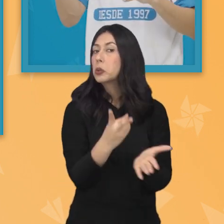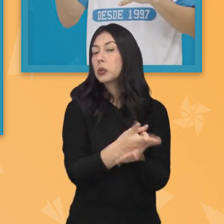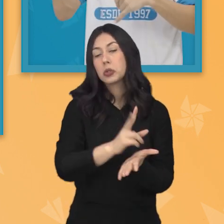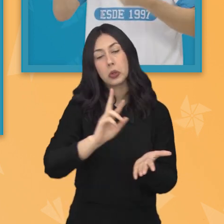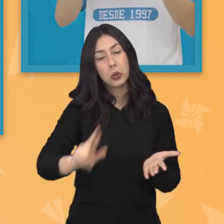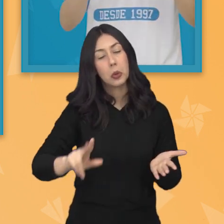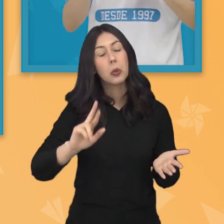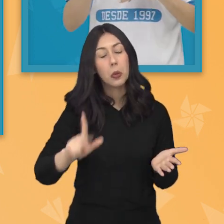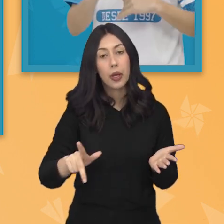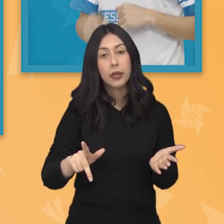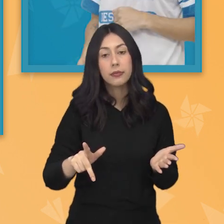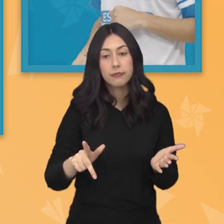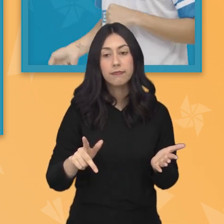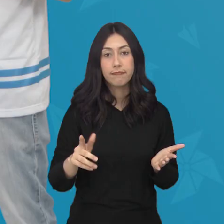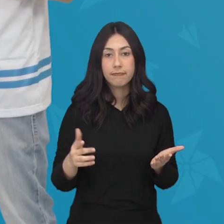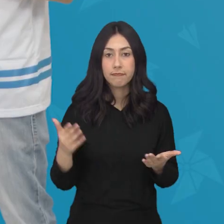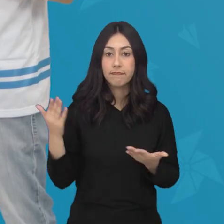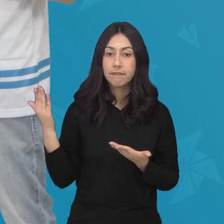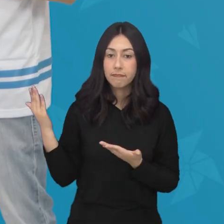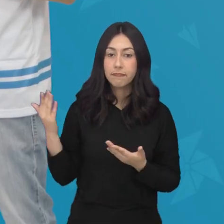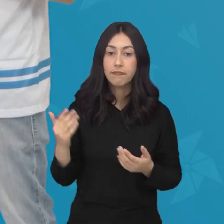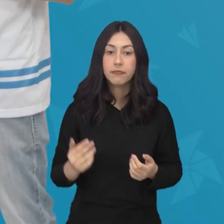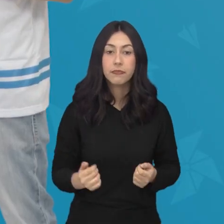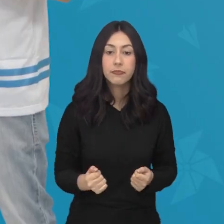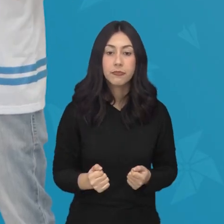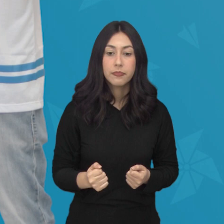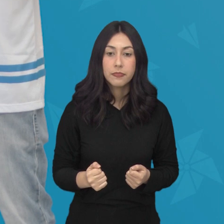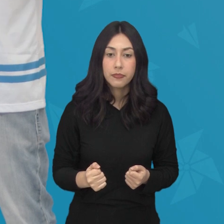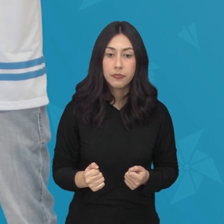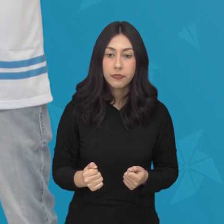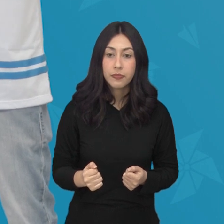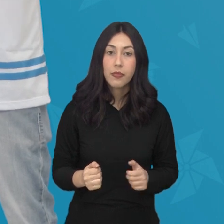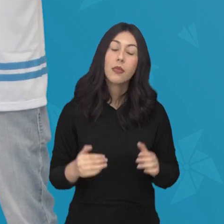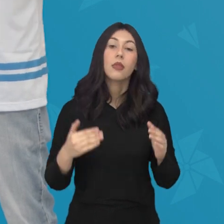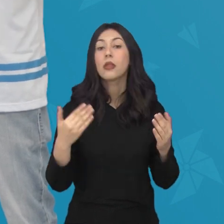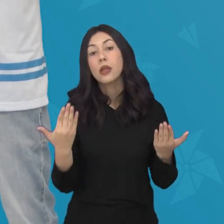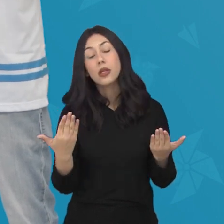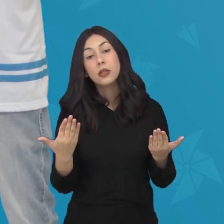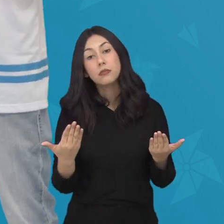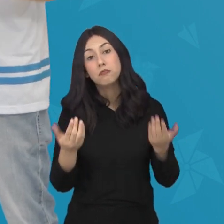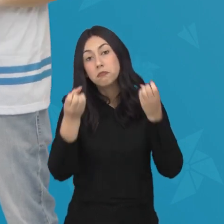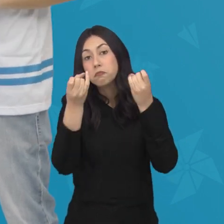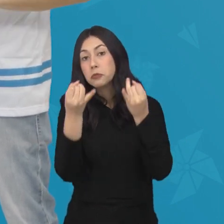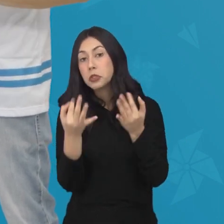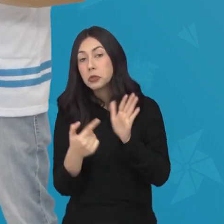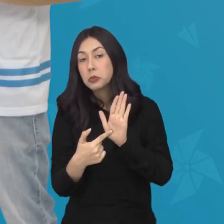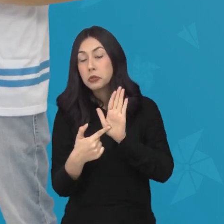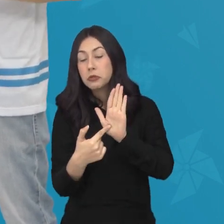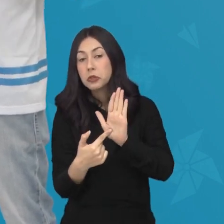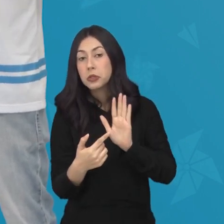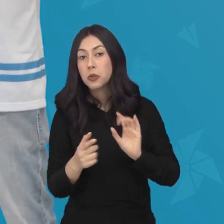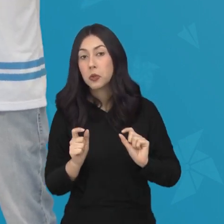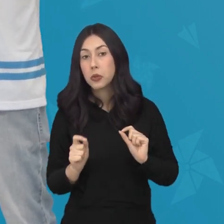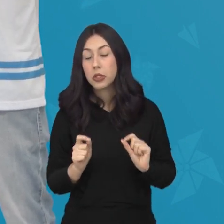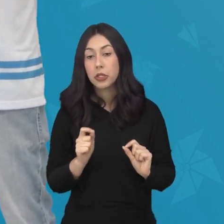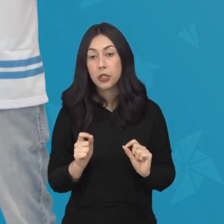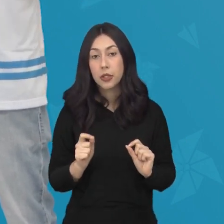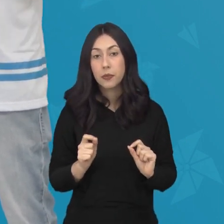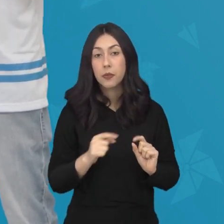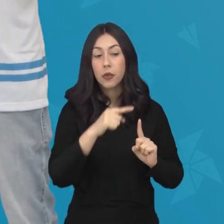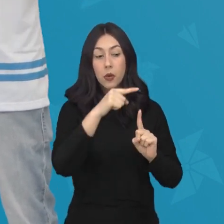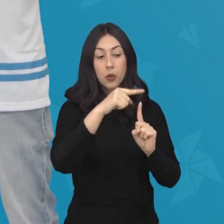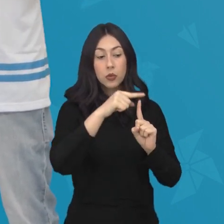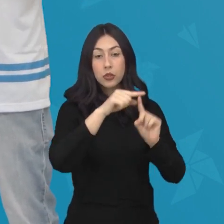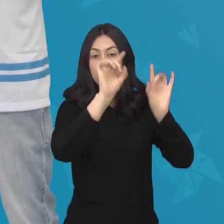para o gasoso, e o inverso também. Aí um adendo aqui que eu trago para vocês, é um tipo